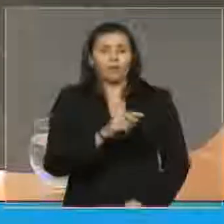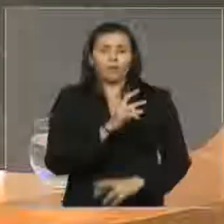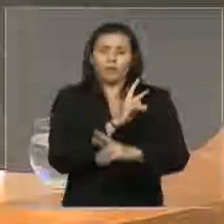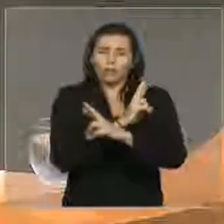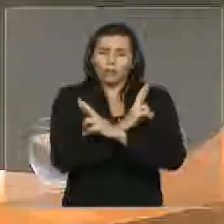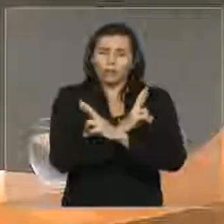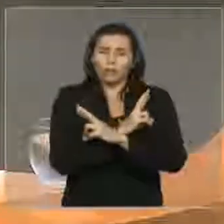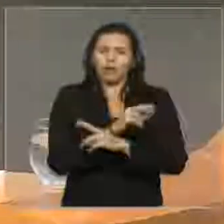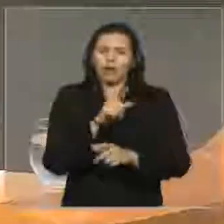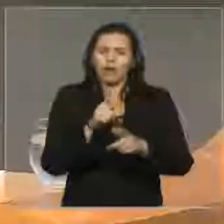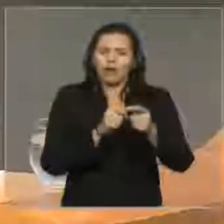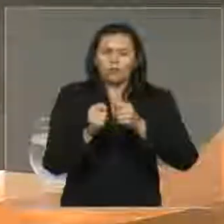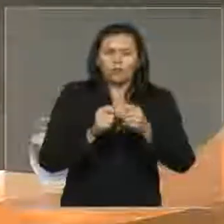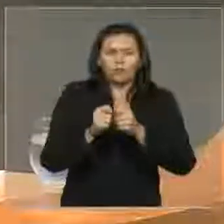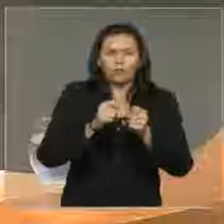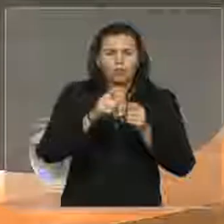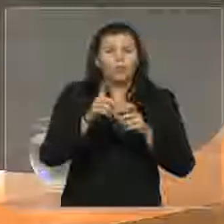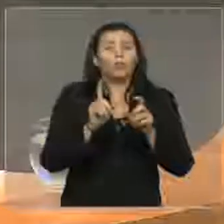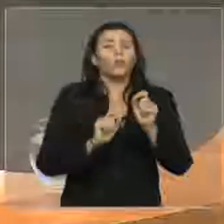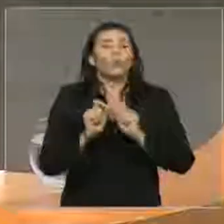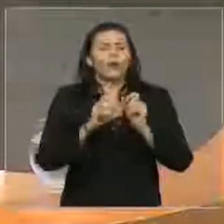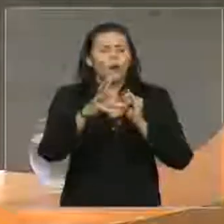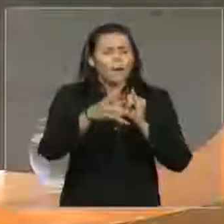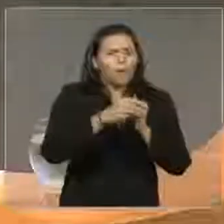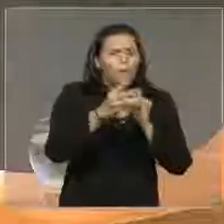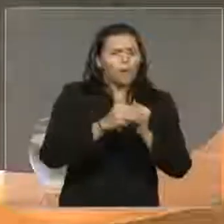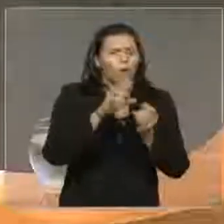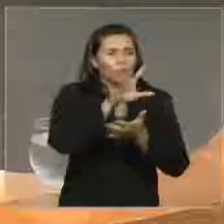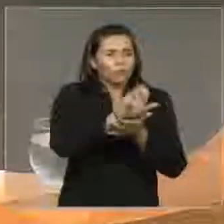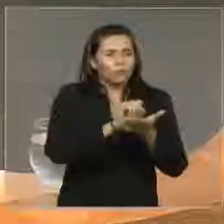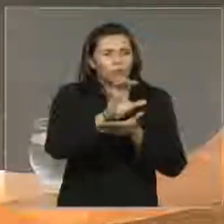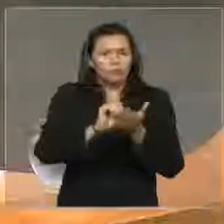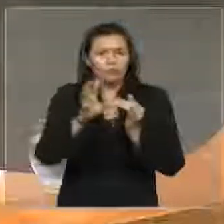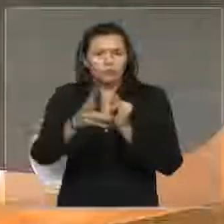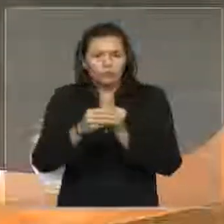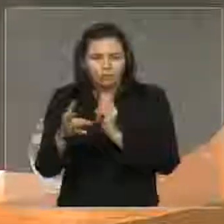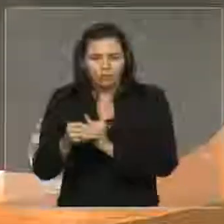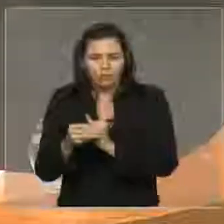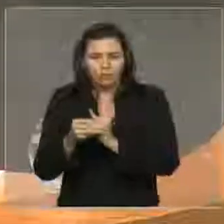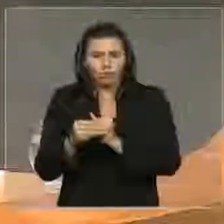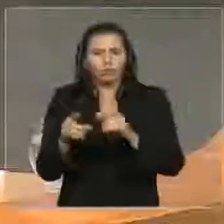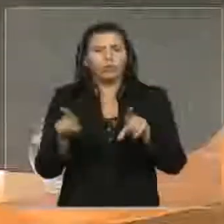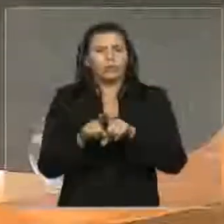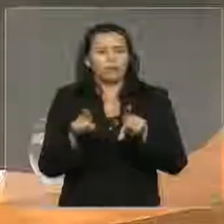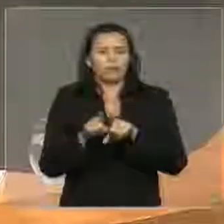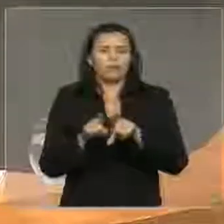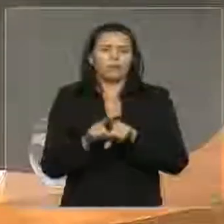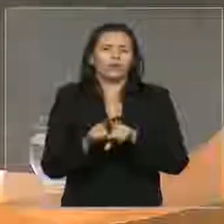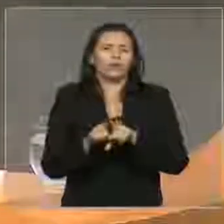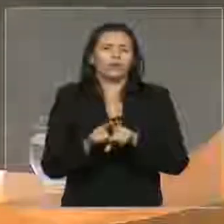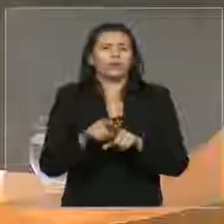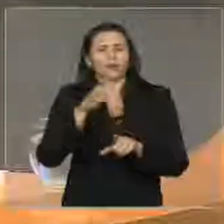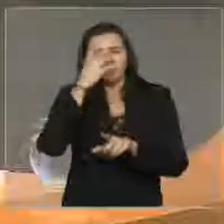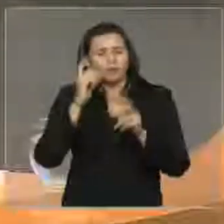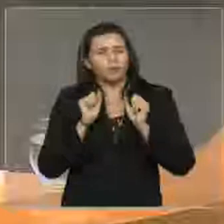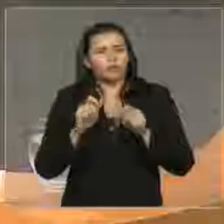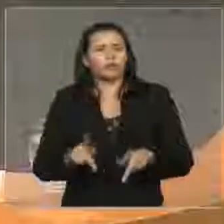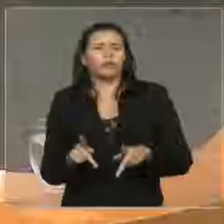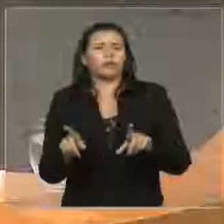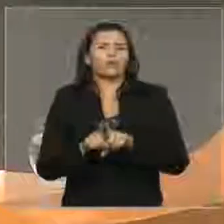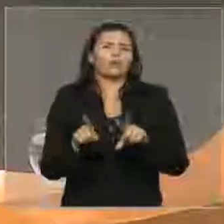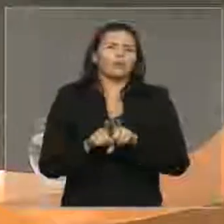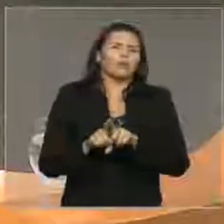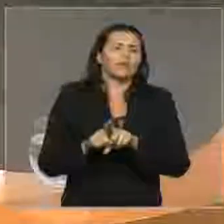dos tributos de competência da União, inclusive os previdenciários e aqueles incidentes sobre o comércio